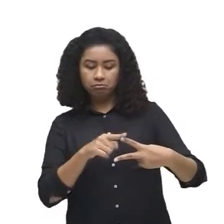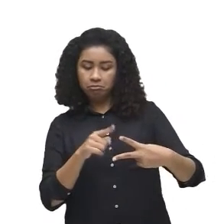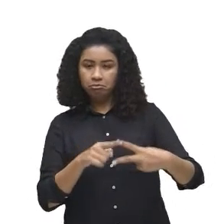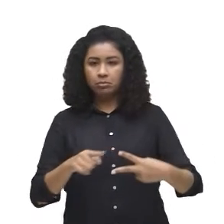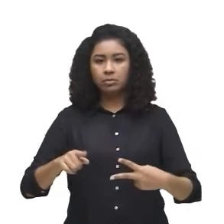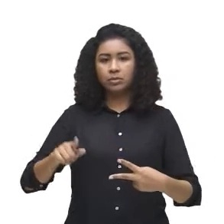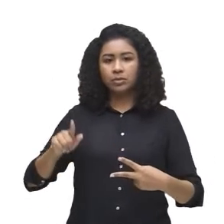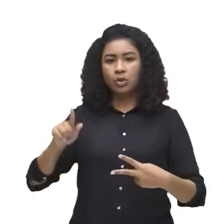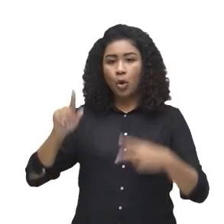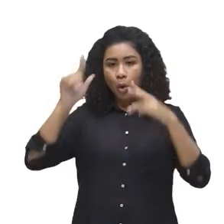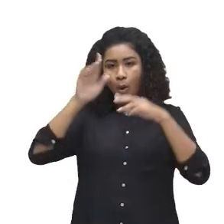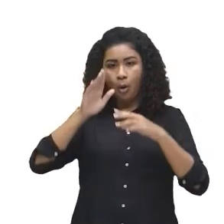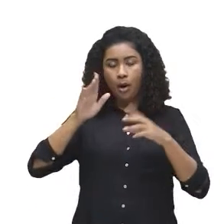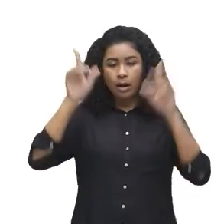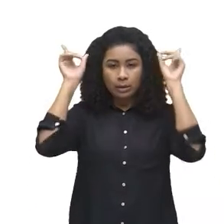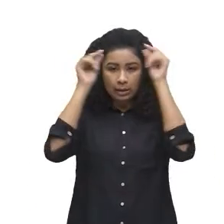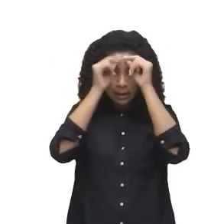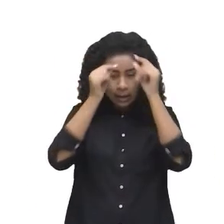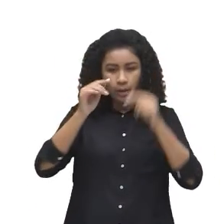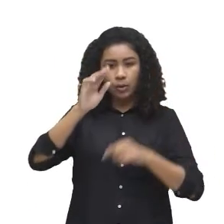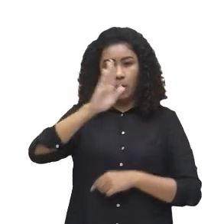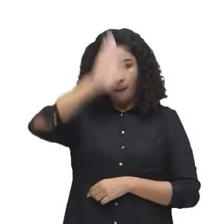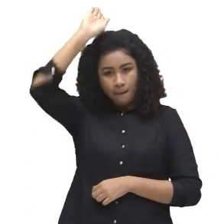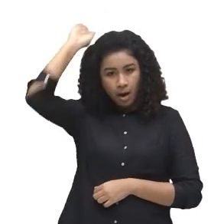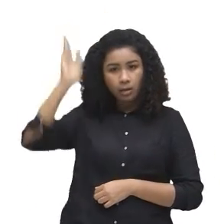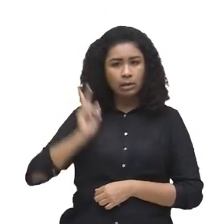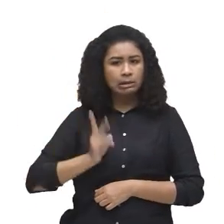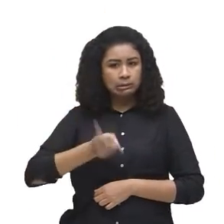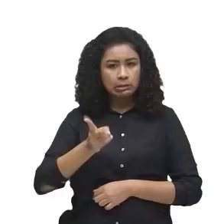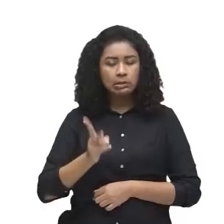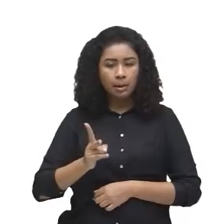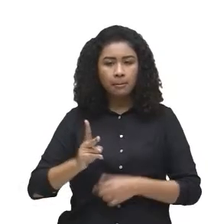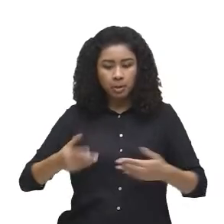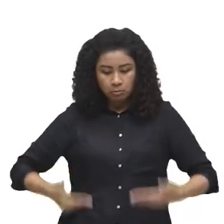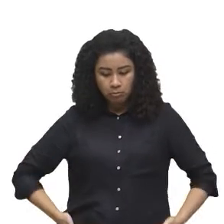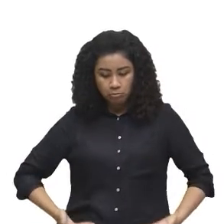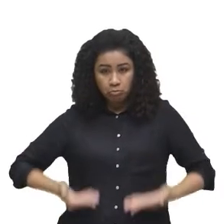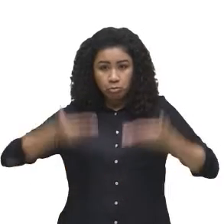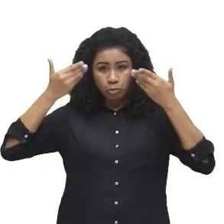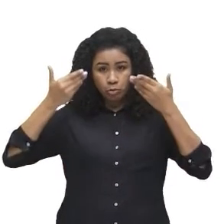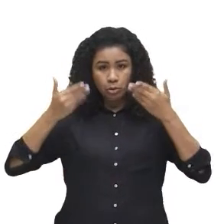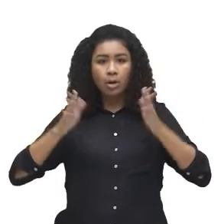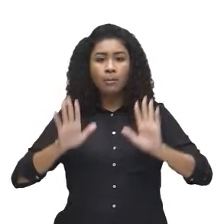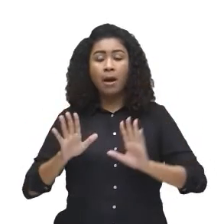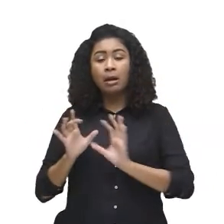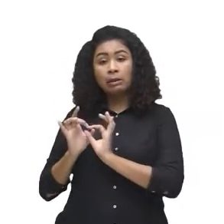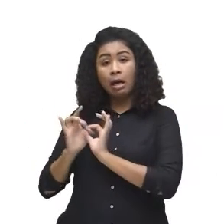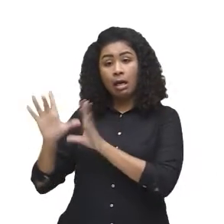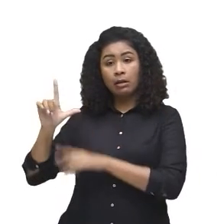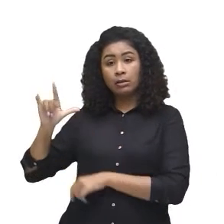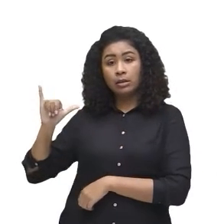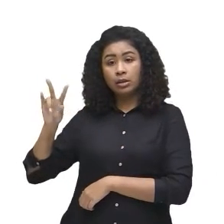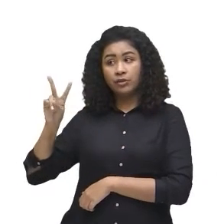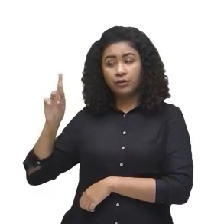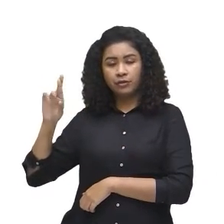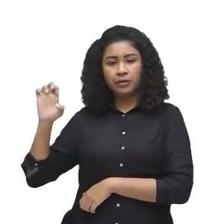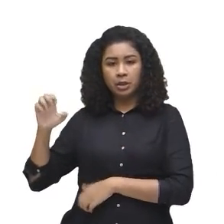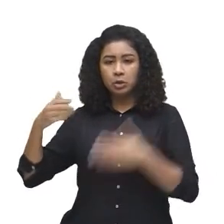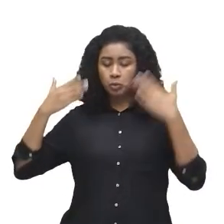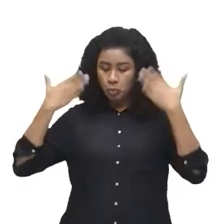da cintura. Já na luta livre pode ser aplicado golpes no corpo todo, inclusive abaixo da cintura,